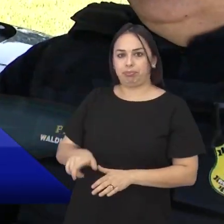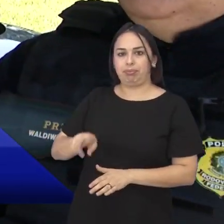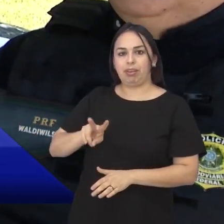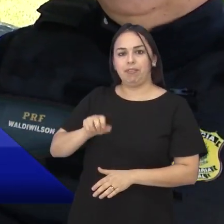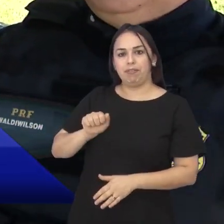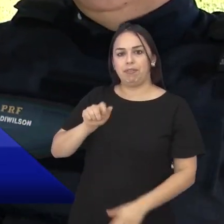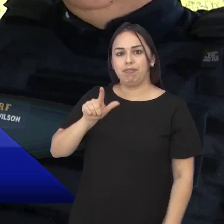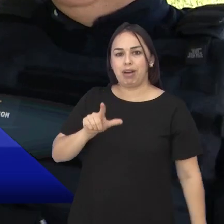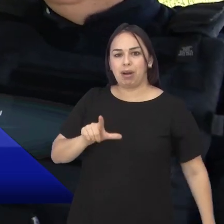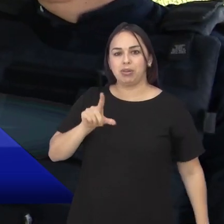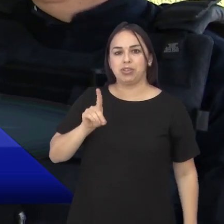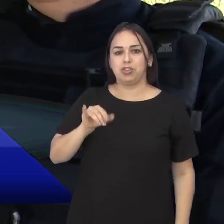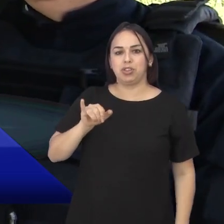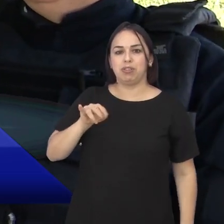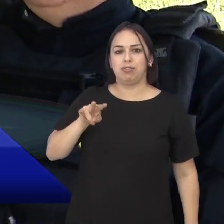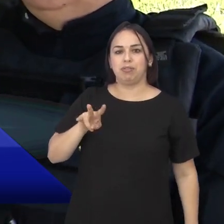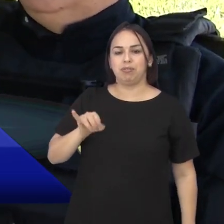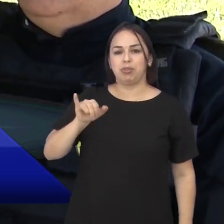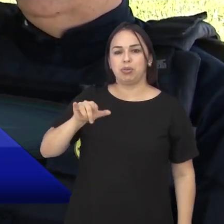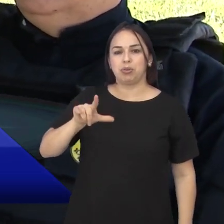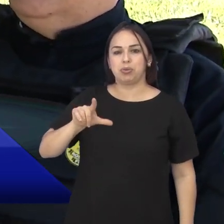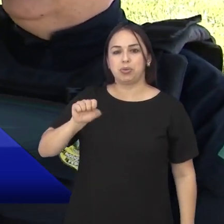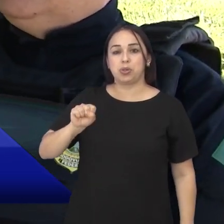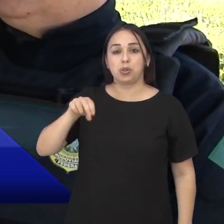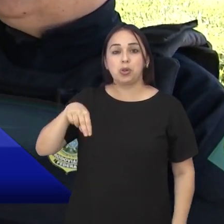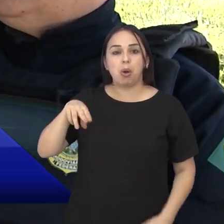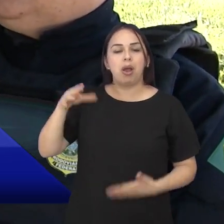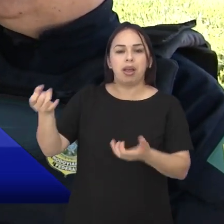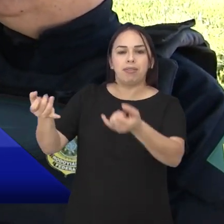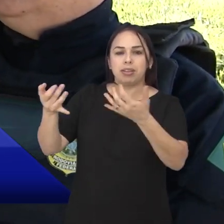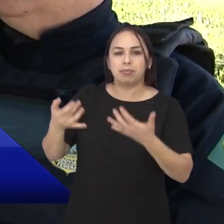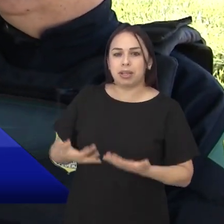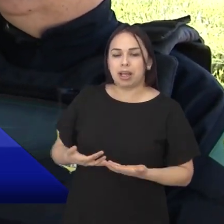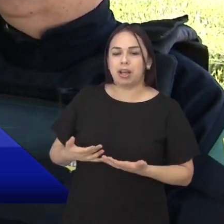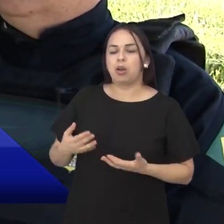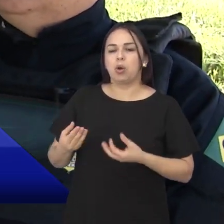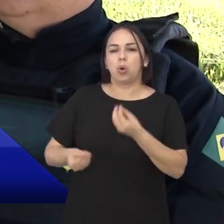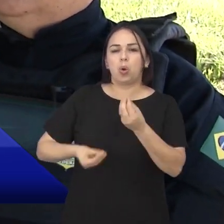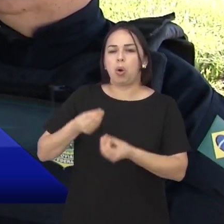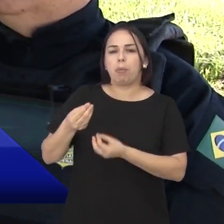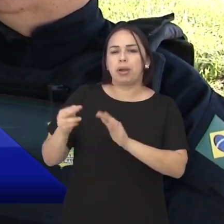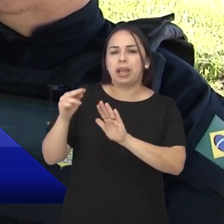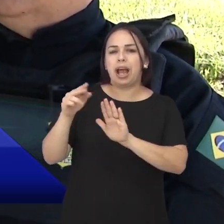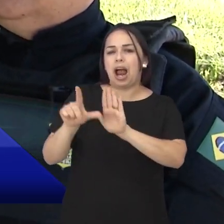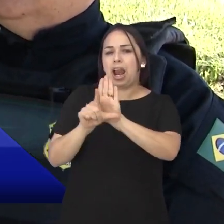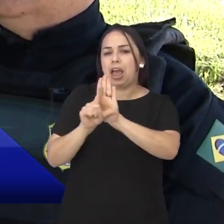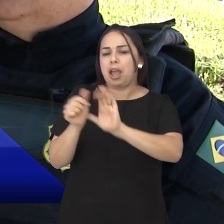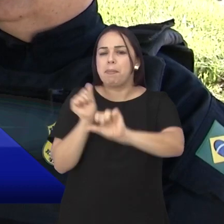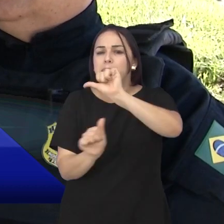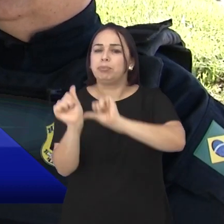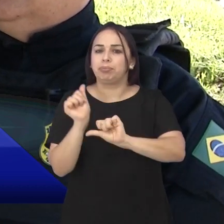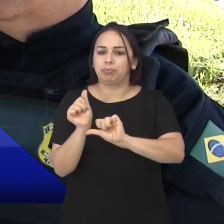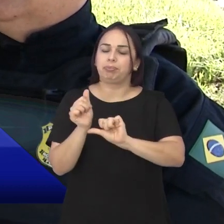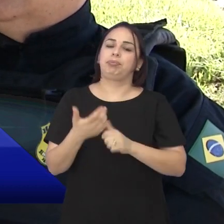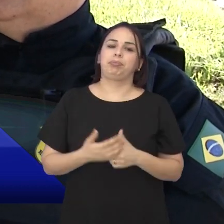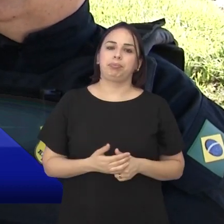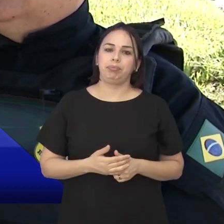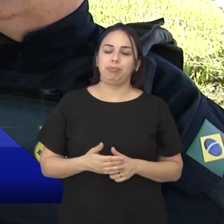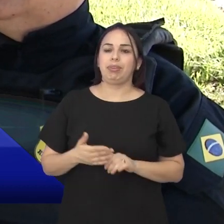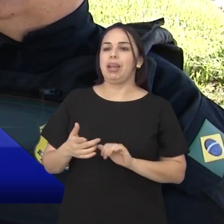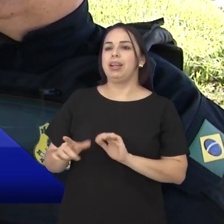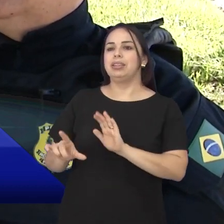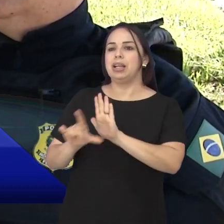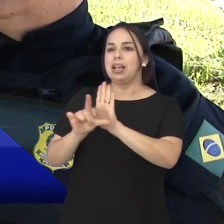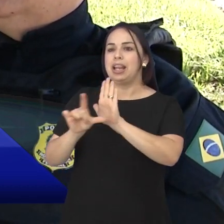que é chefe aqui da PRF de São José dos Campos, vai saber um pouquinho mais sobre a mudança dessas leis, né? Valdir Wilson, então essa mudança da